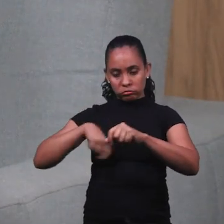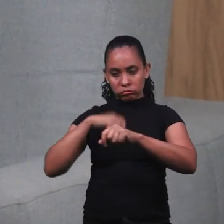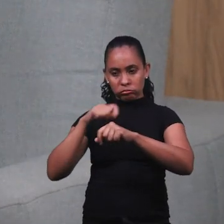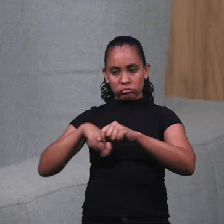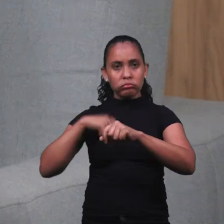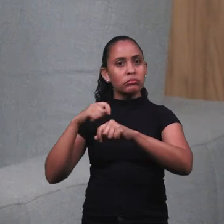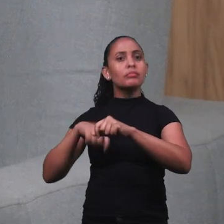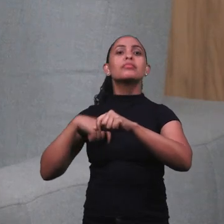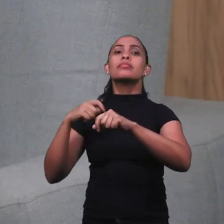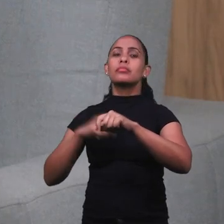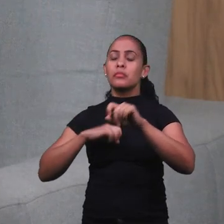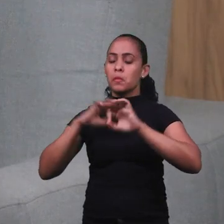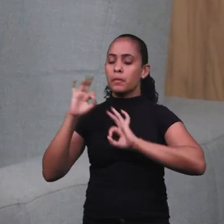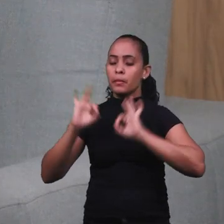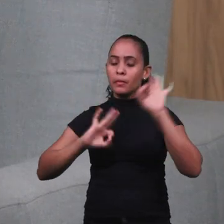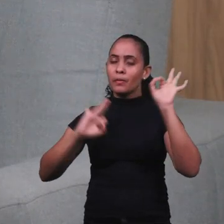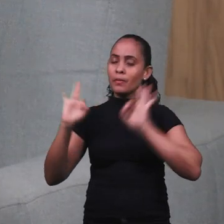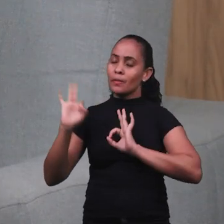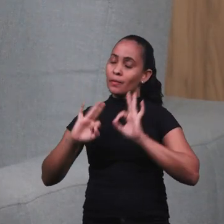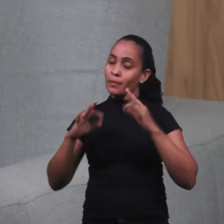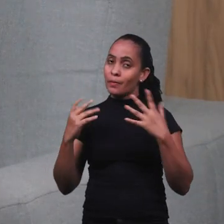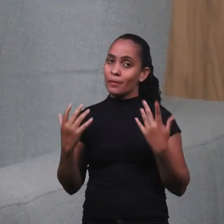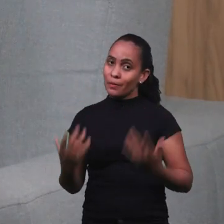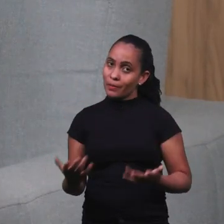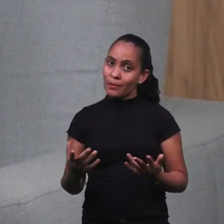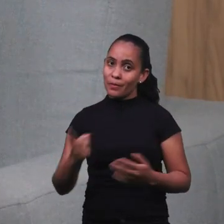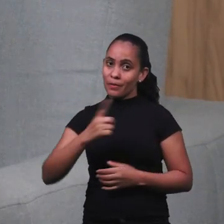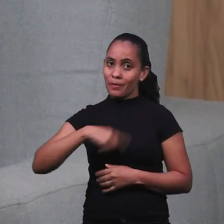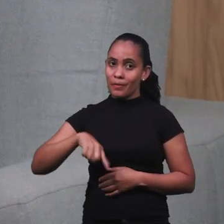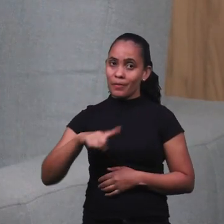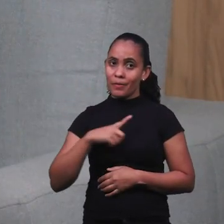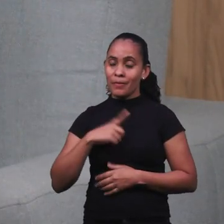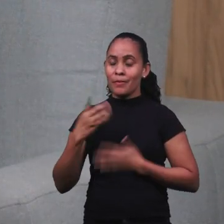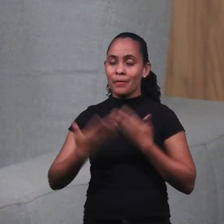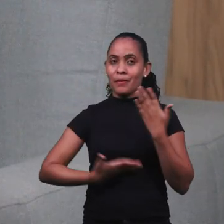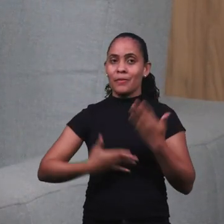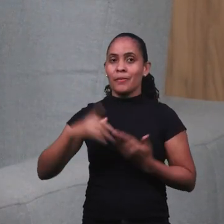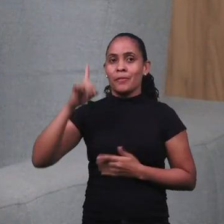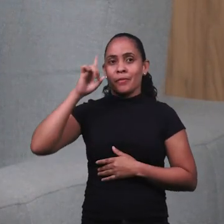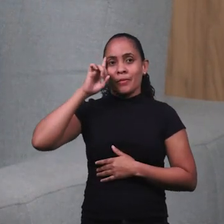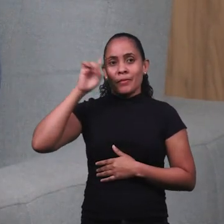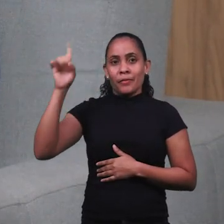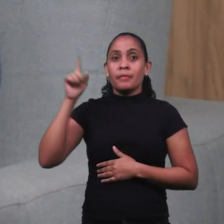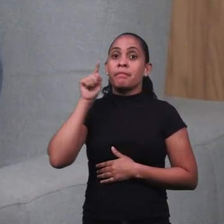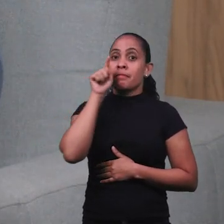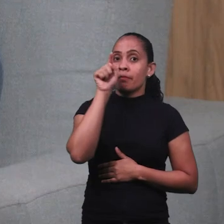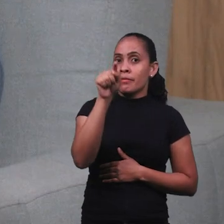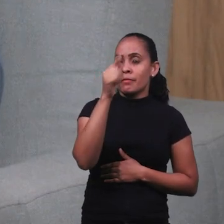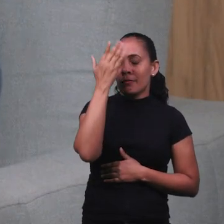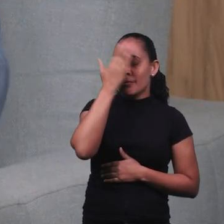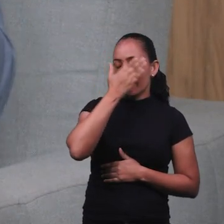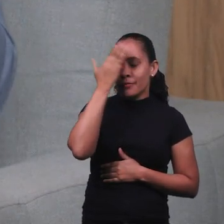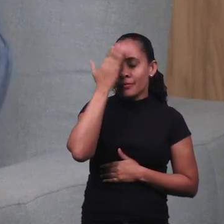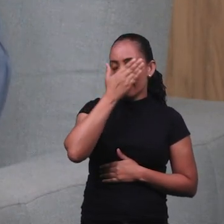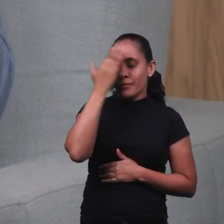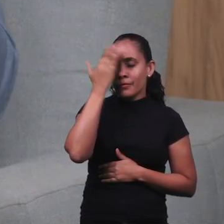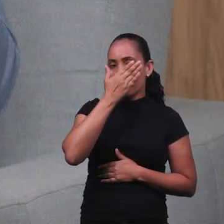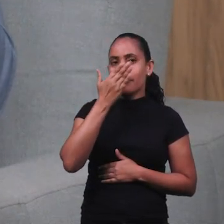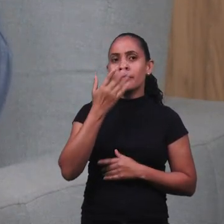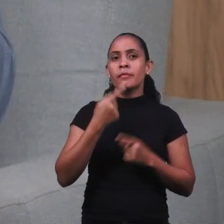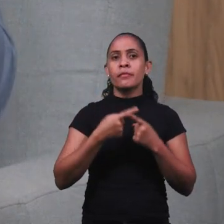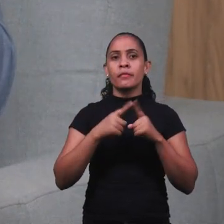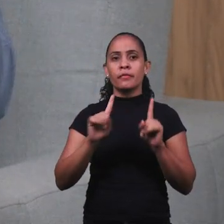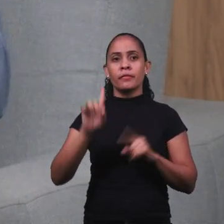cozinha, cozinhando, preparando, né? Irmãos que estão ali servindo ao Senhor e, embora você não o vê,